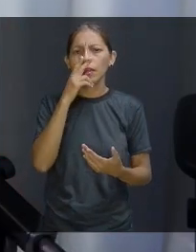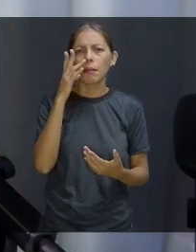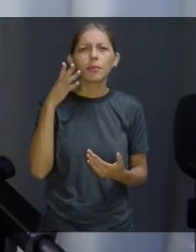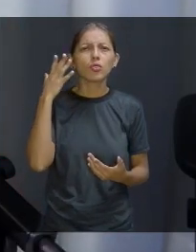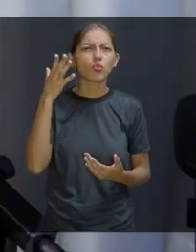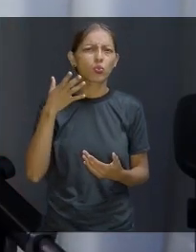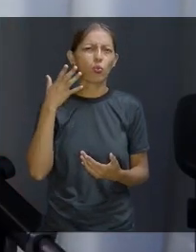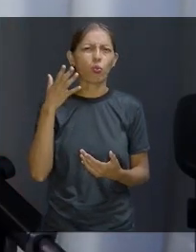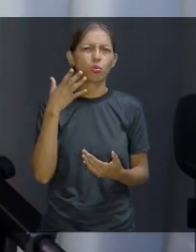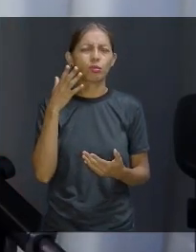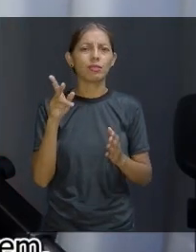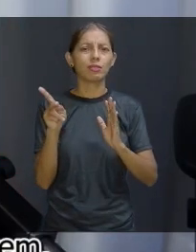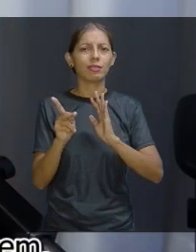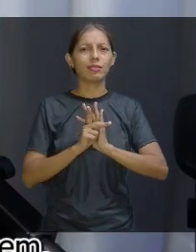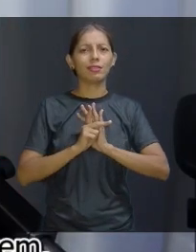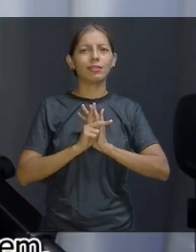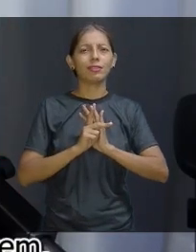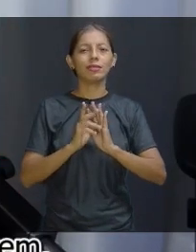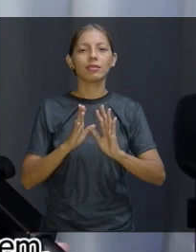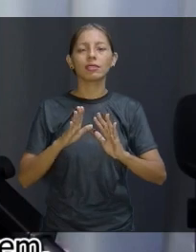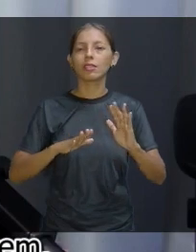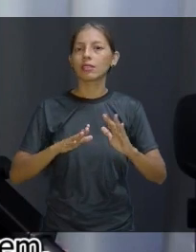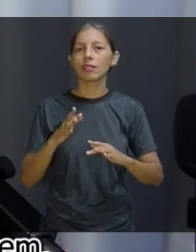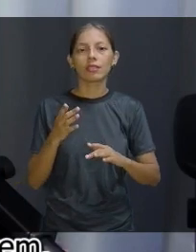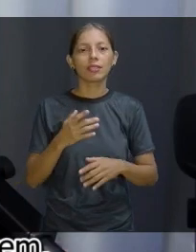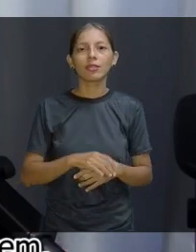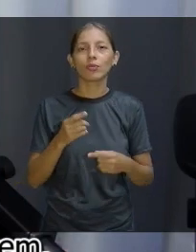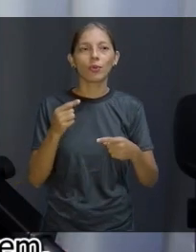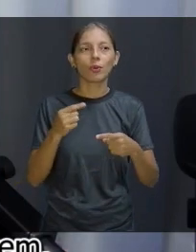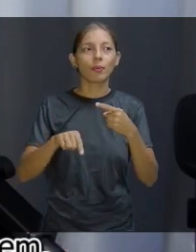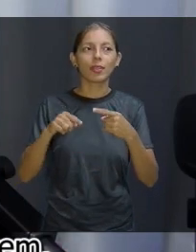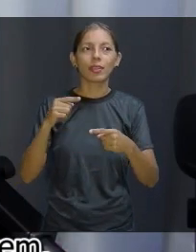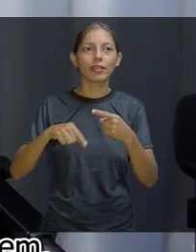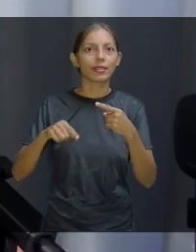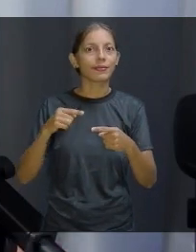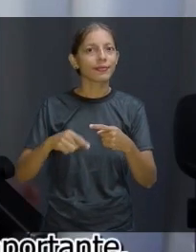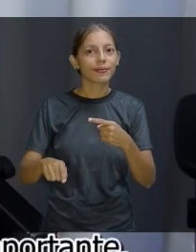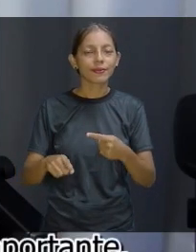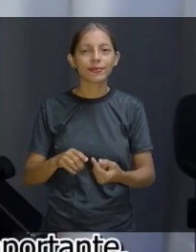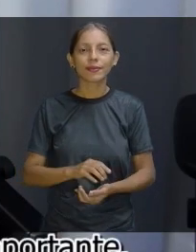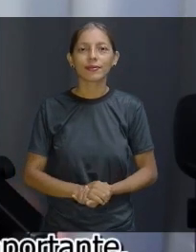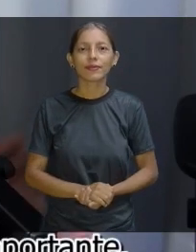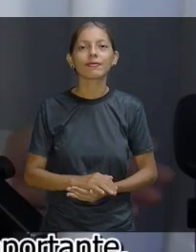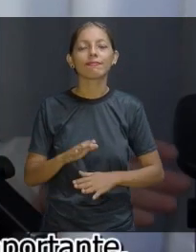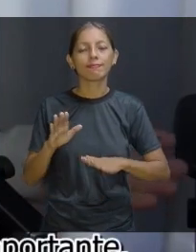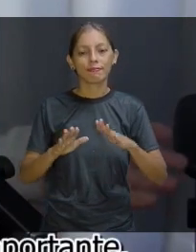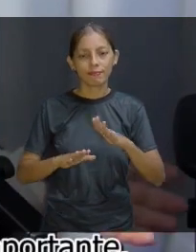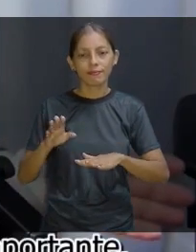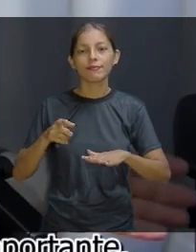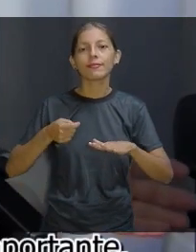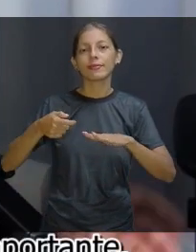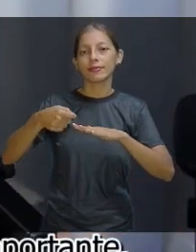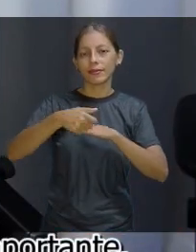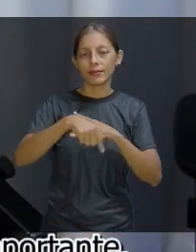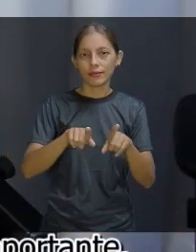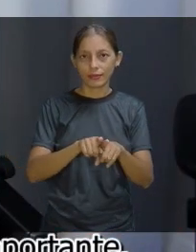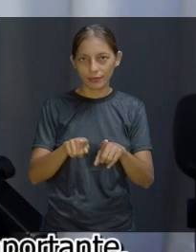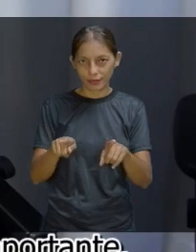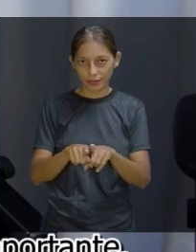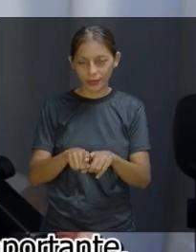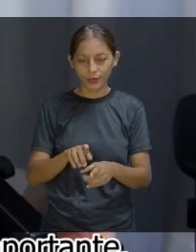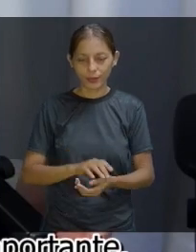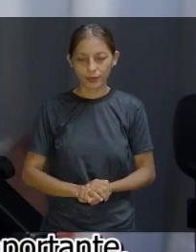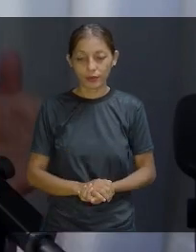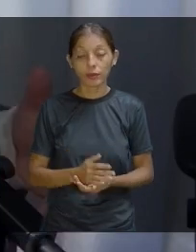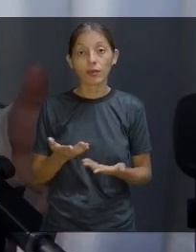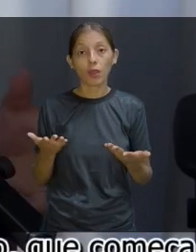defende. Eu quero garantir a todos e a todas que nos assistem. A Justiça Eleitoral, e aí esse encontro, Orion, foi